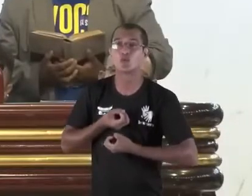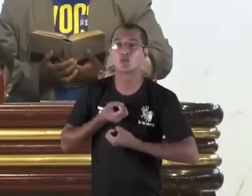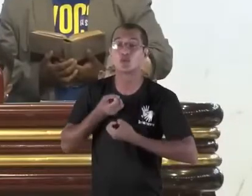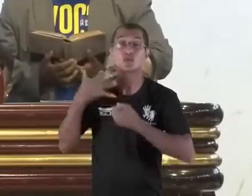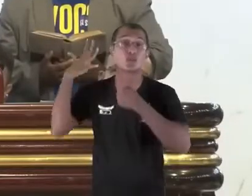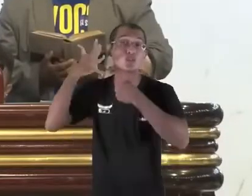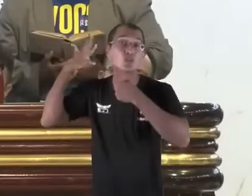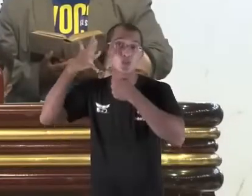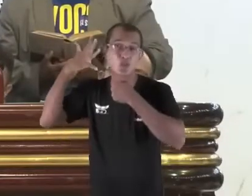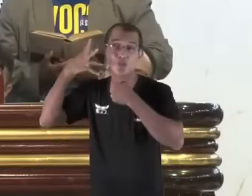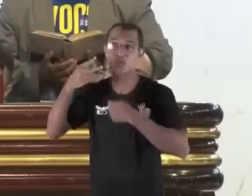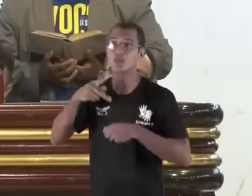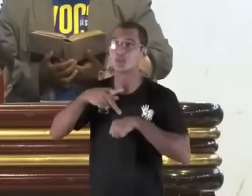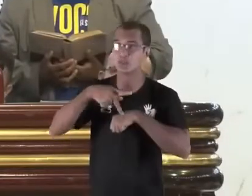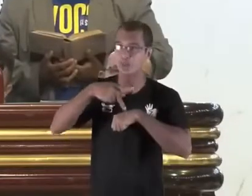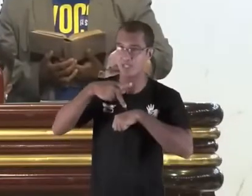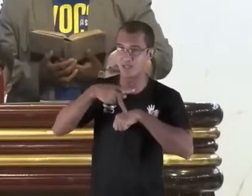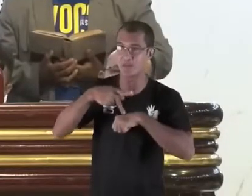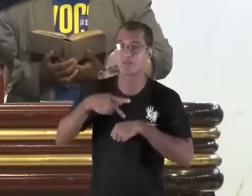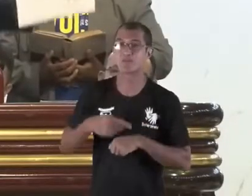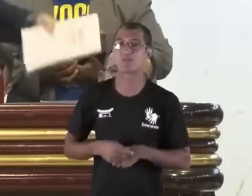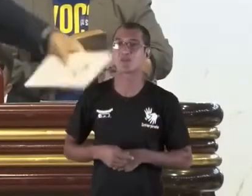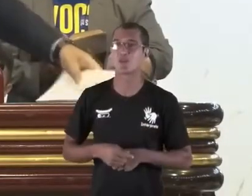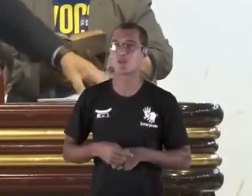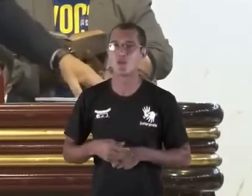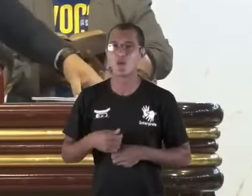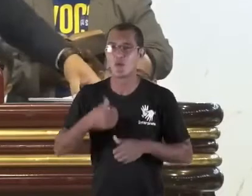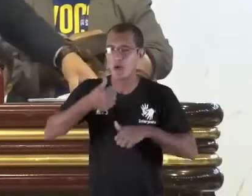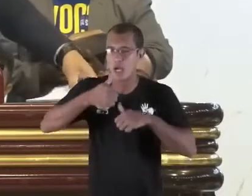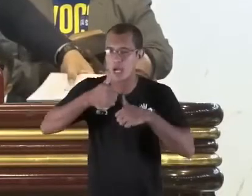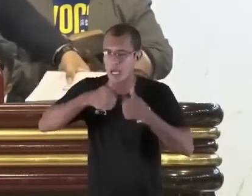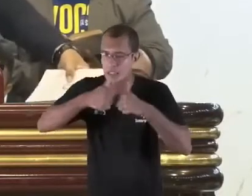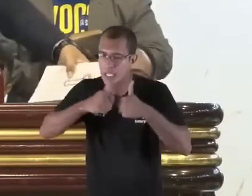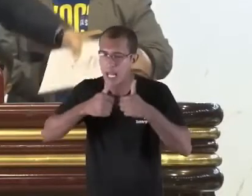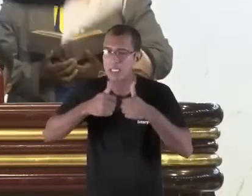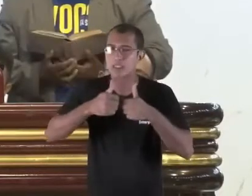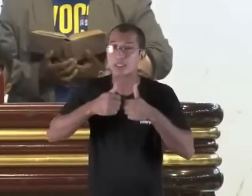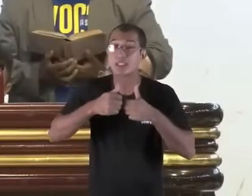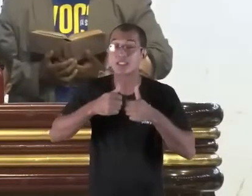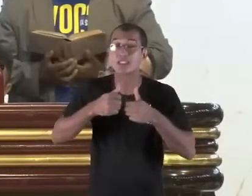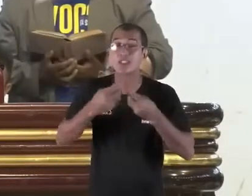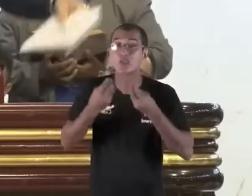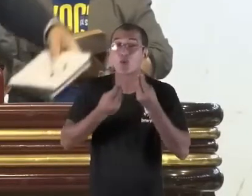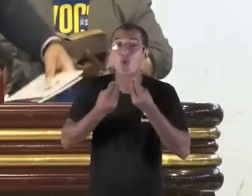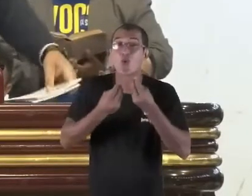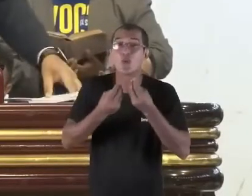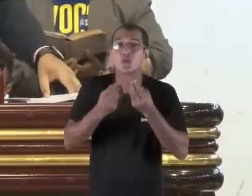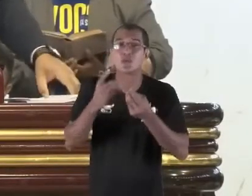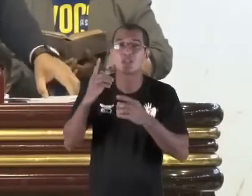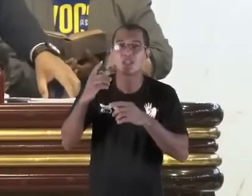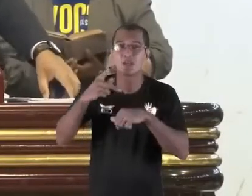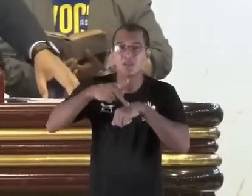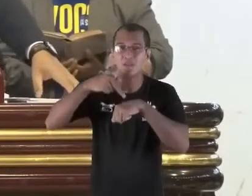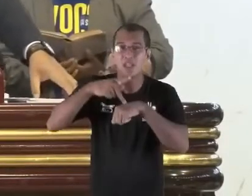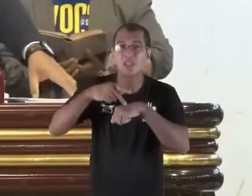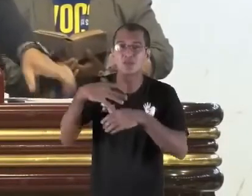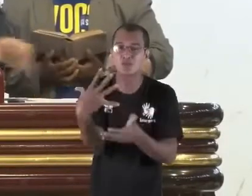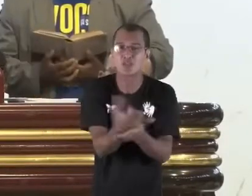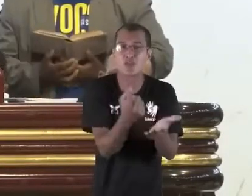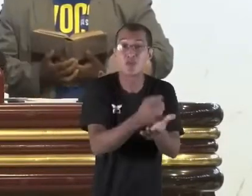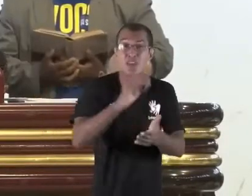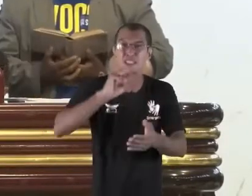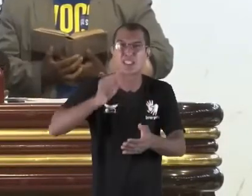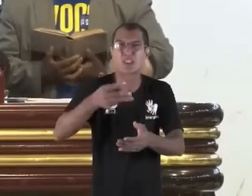uma análise homilética do sermão que ganhou 3.000 almas. Estará ali na saída principal,